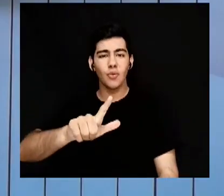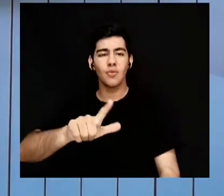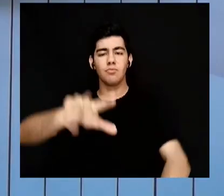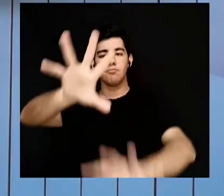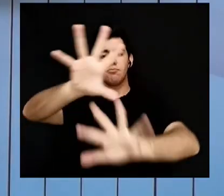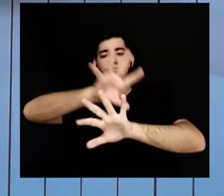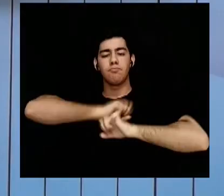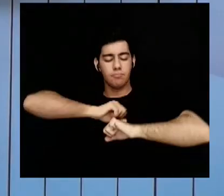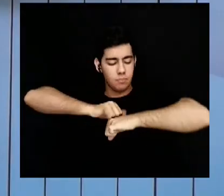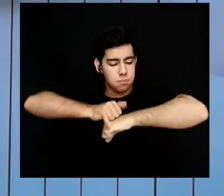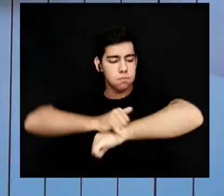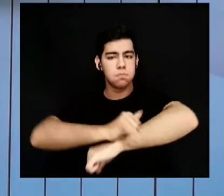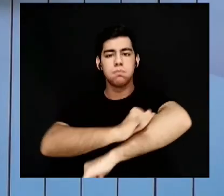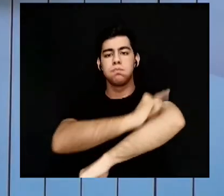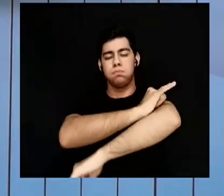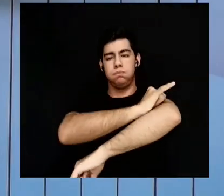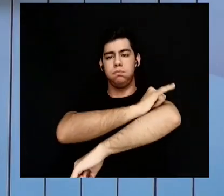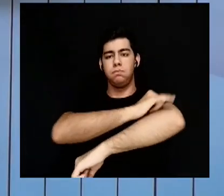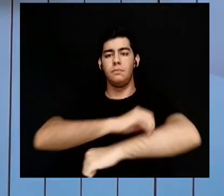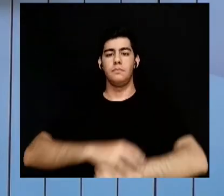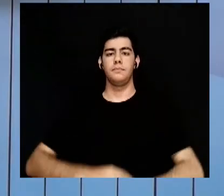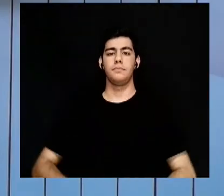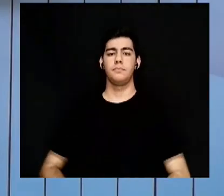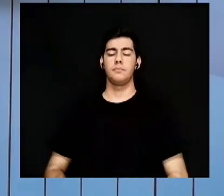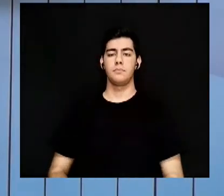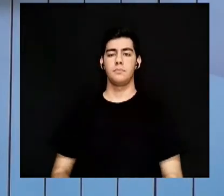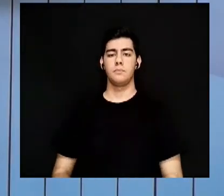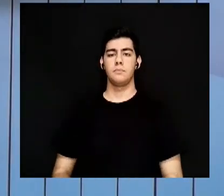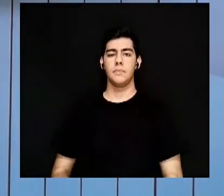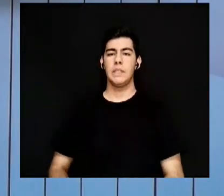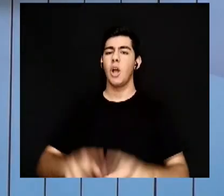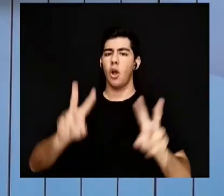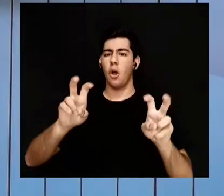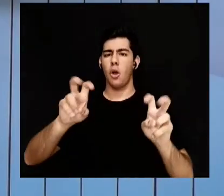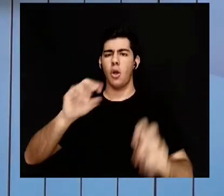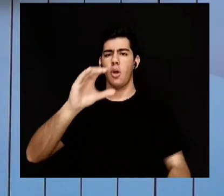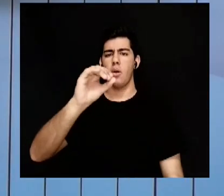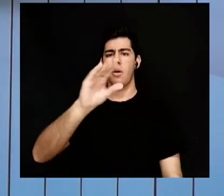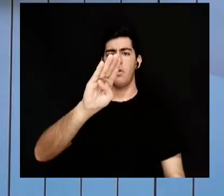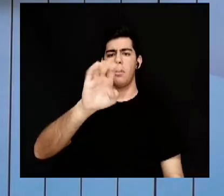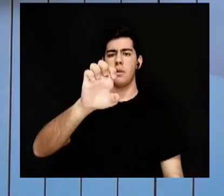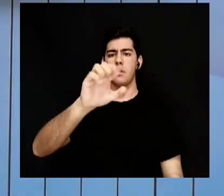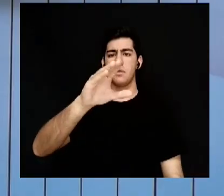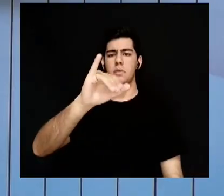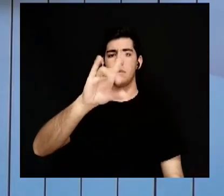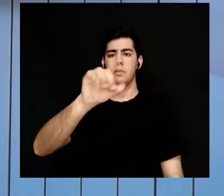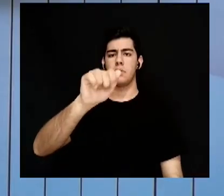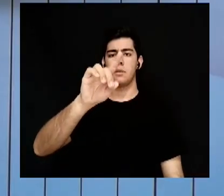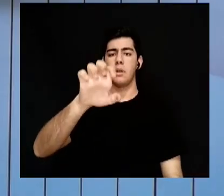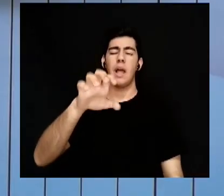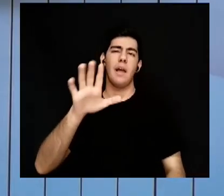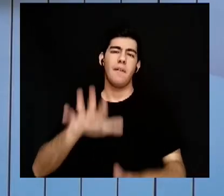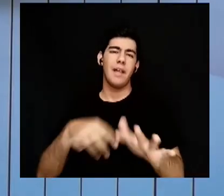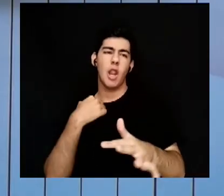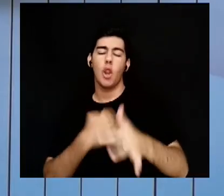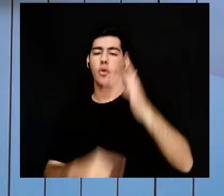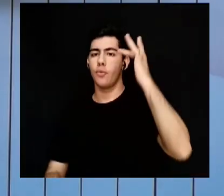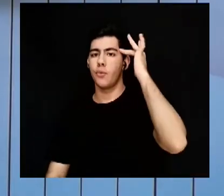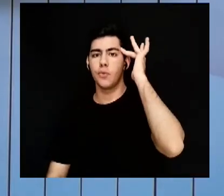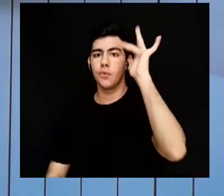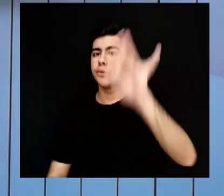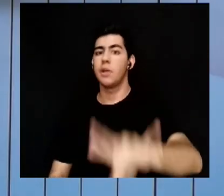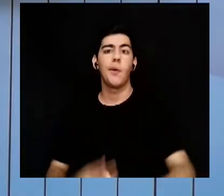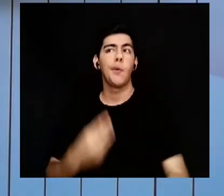Poxa vida, né? Quando a gente fala em obesidade, às vezes a gente não tem nem noção do quão perigoso é, e é